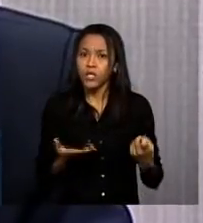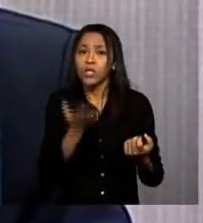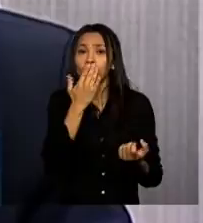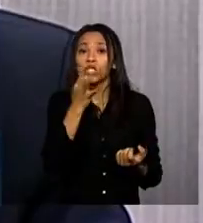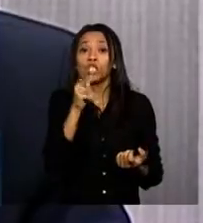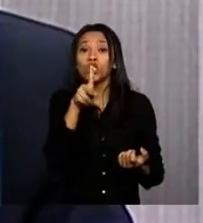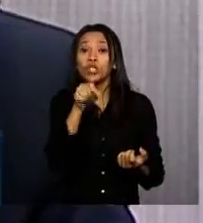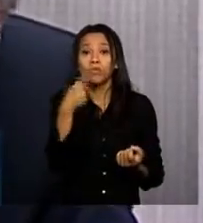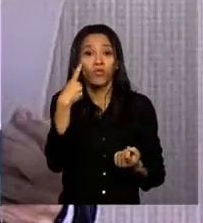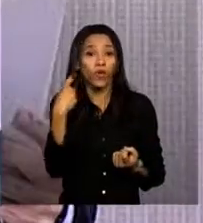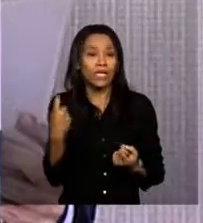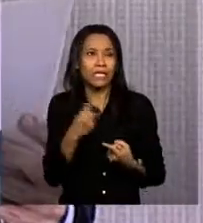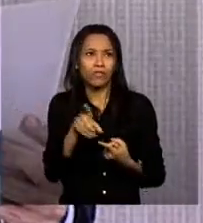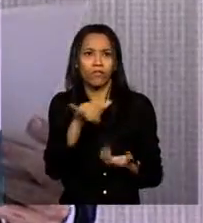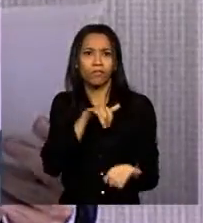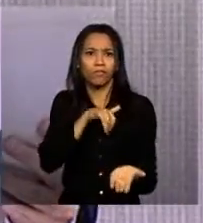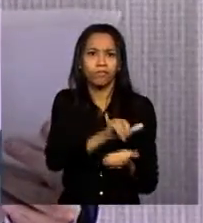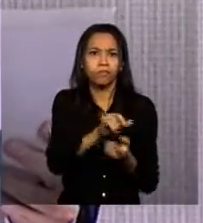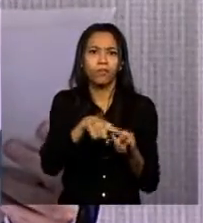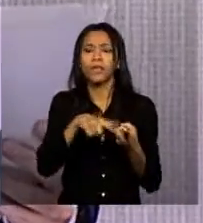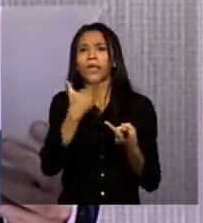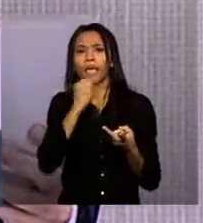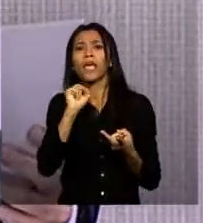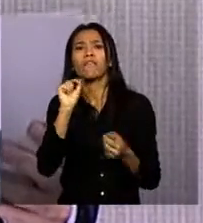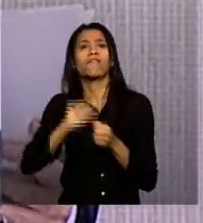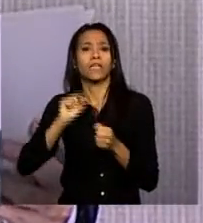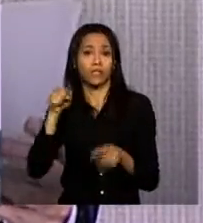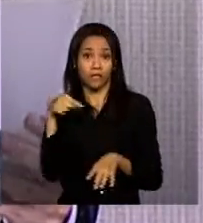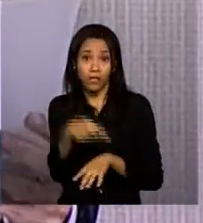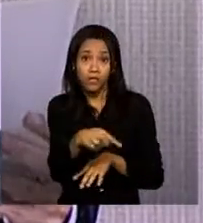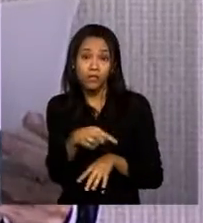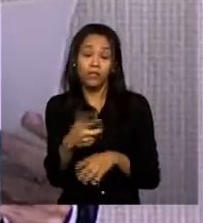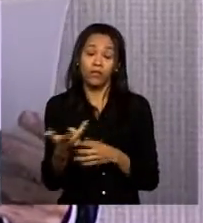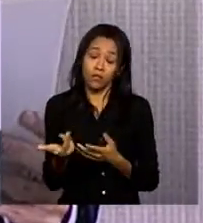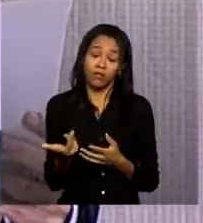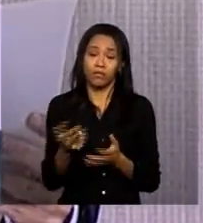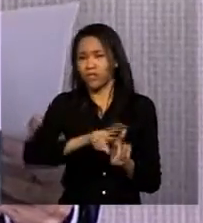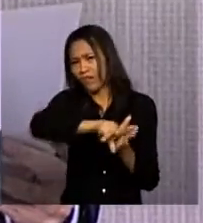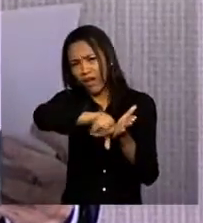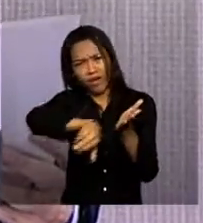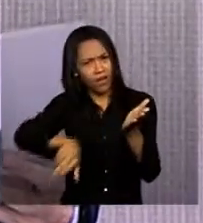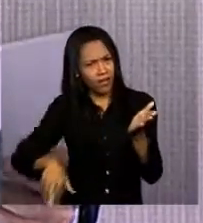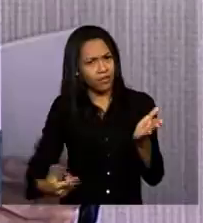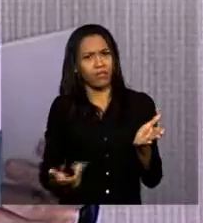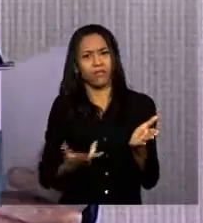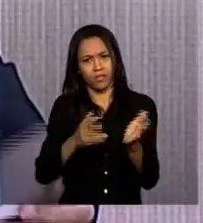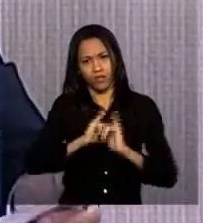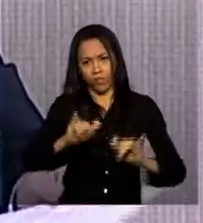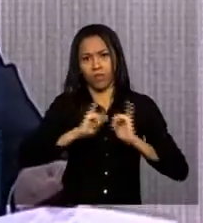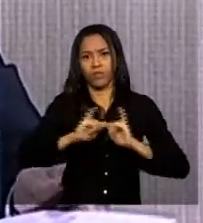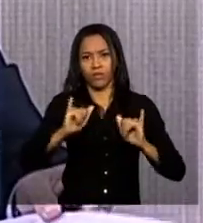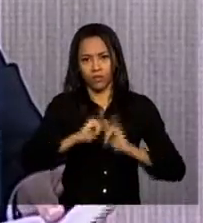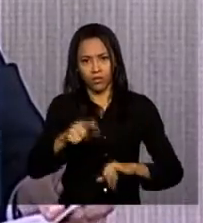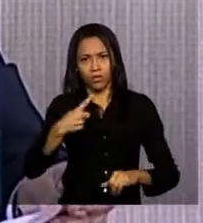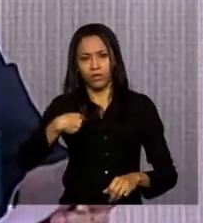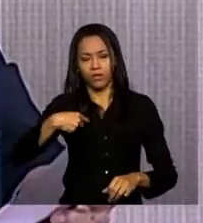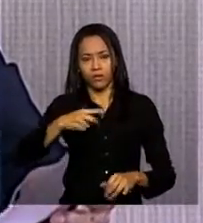violência, se foi violência sexual, quem é o provável autor da agressão, enfim, são um conjunto de informações